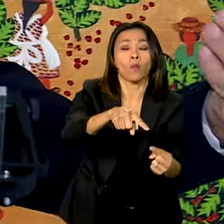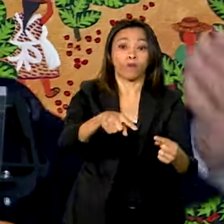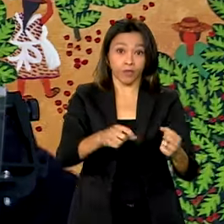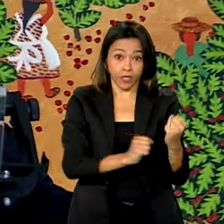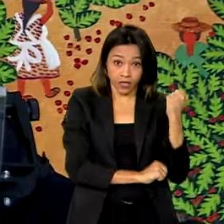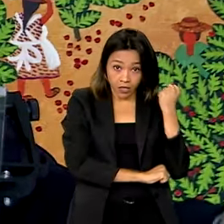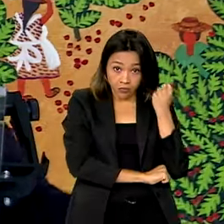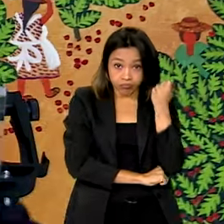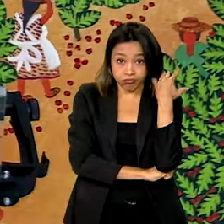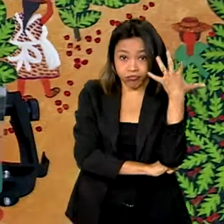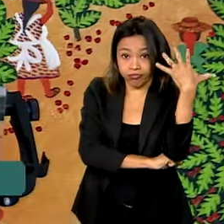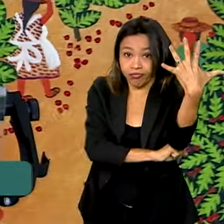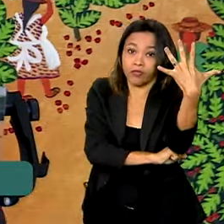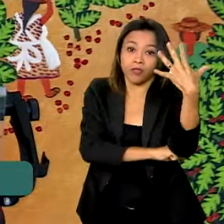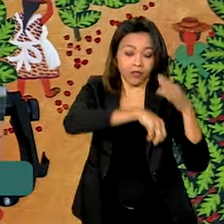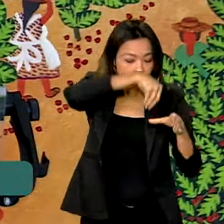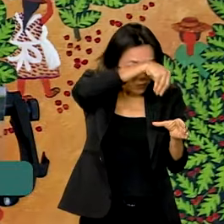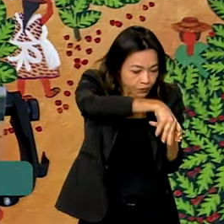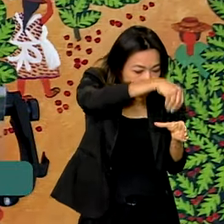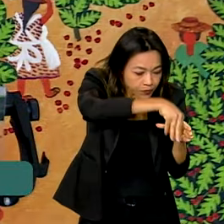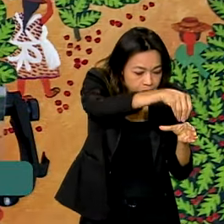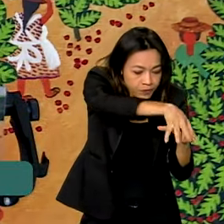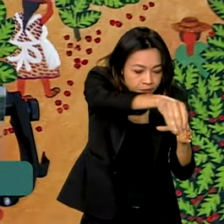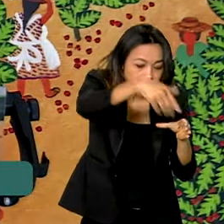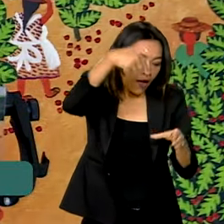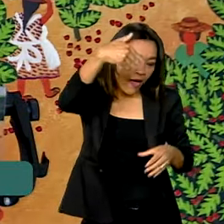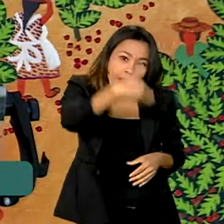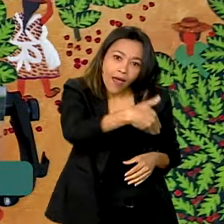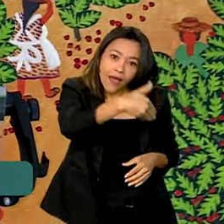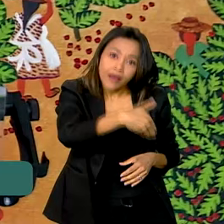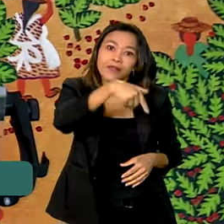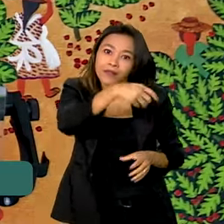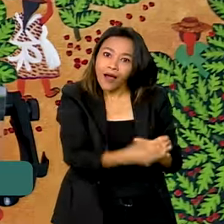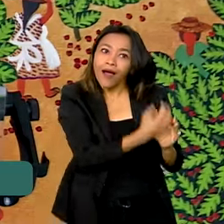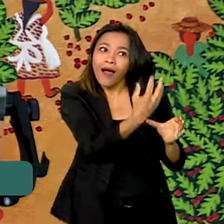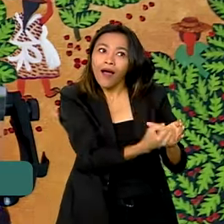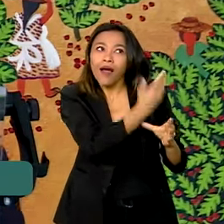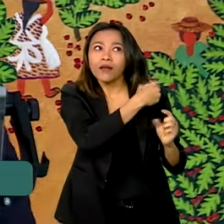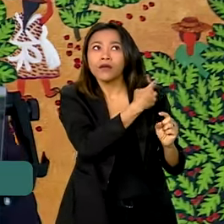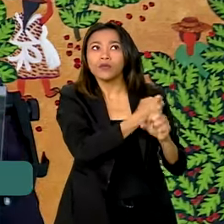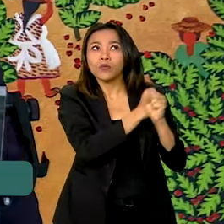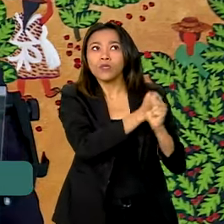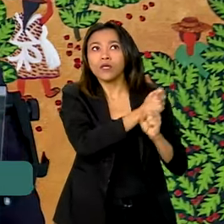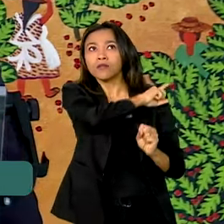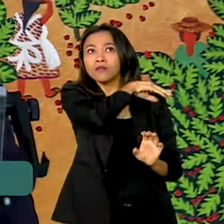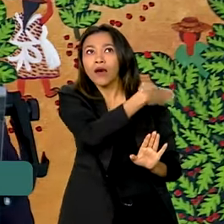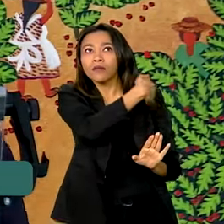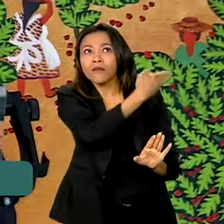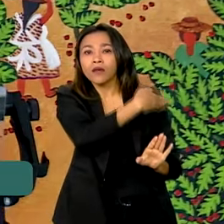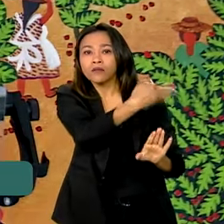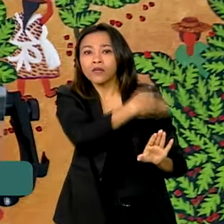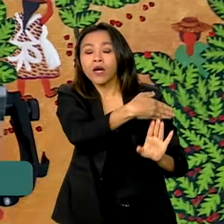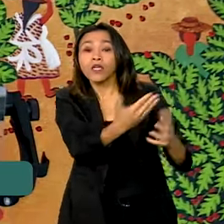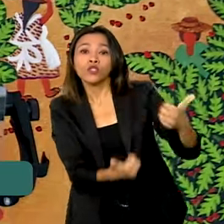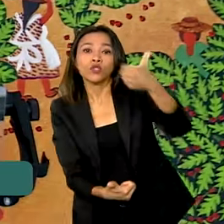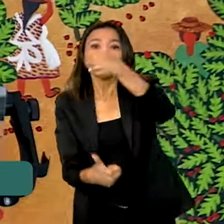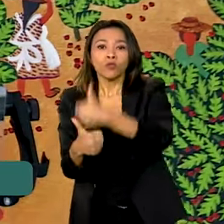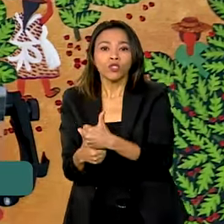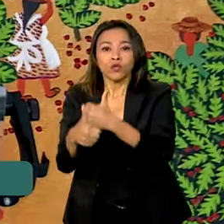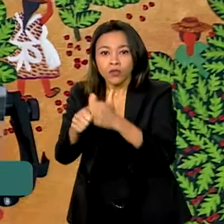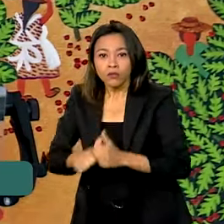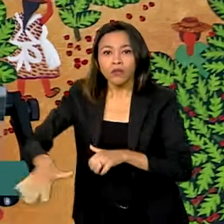florestas cultivadas, elas estão sendo implementadas no Brasil nos últimos anos, basicamente substituindo